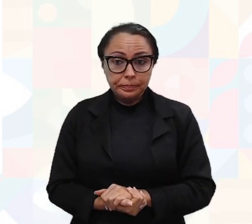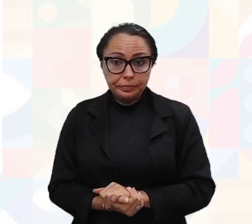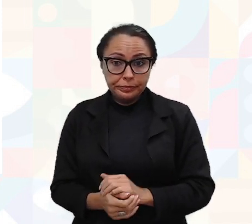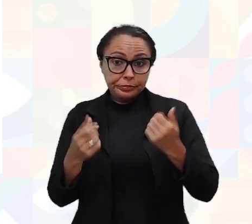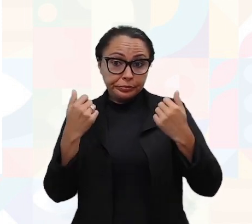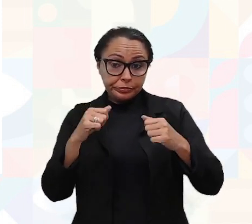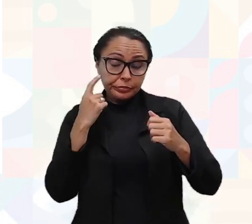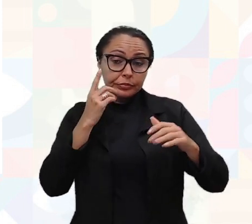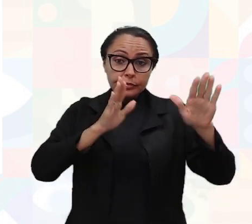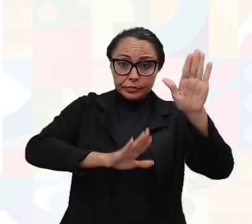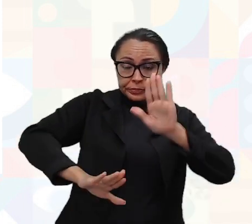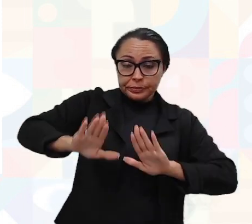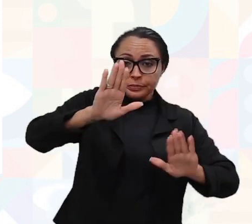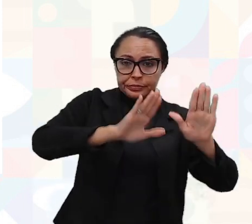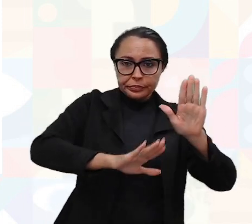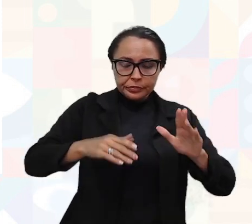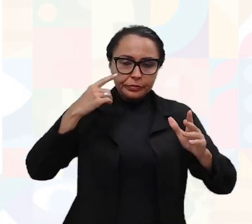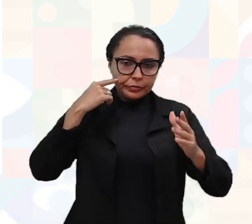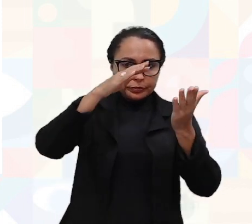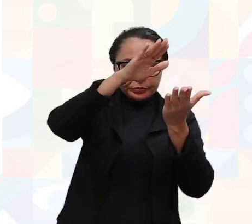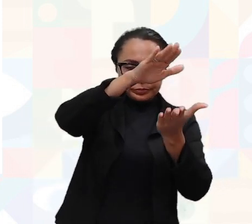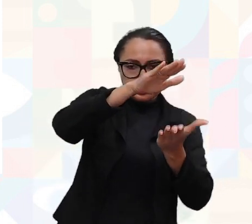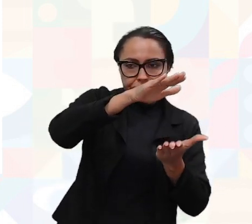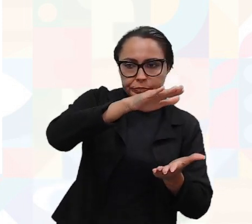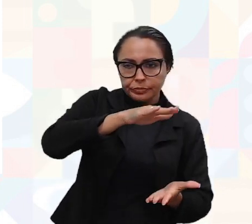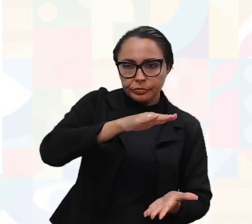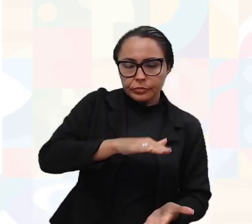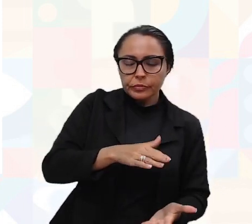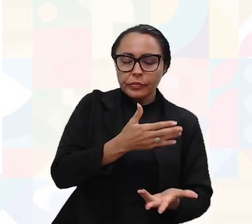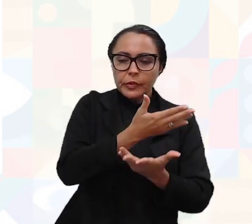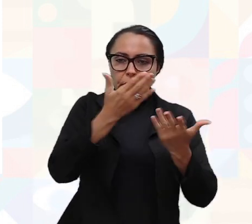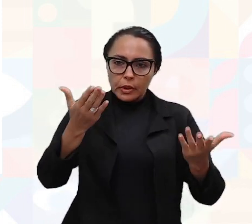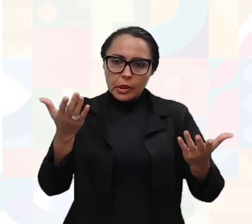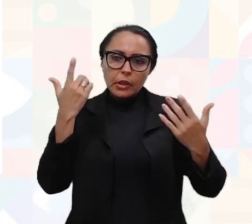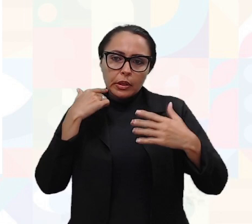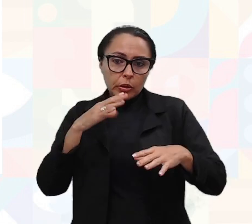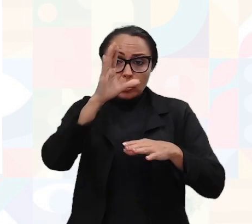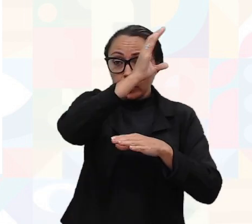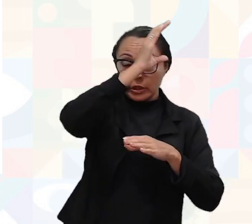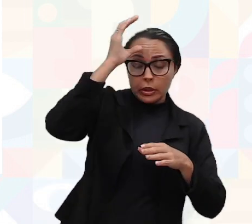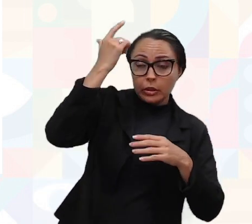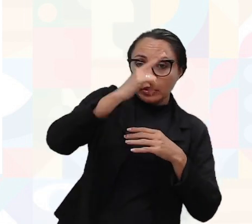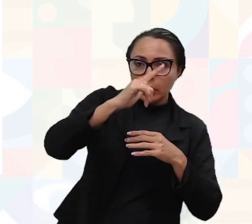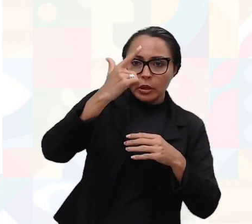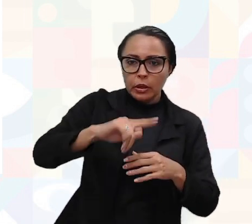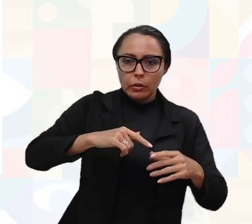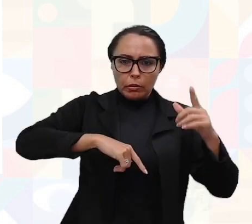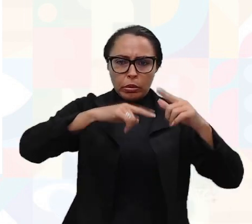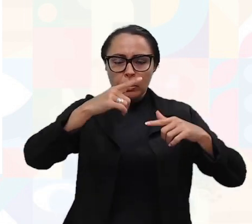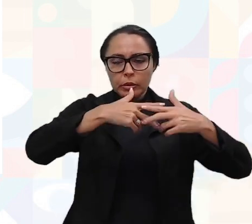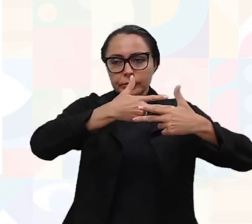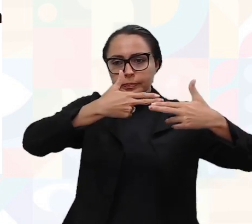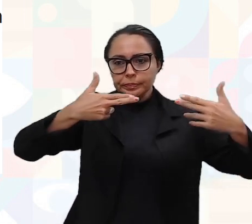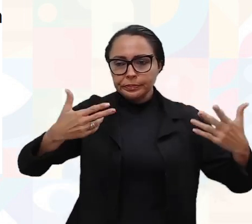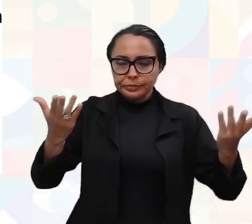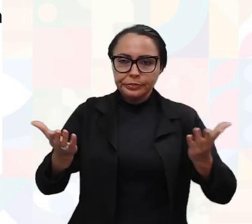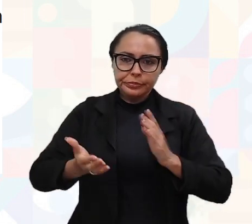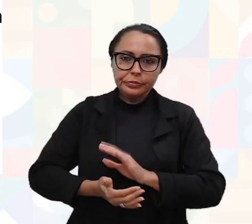ter cuidado em gerar estoques, mas ele é indispensável, senão o cliente não vai ter o produto na hora que ele